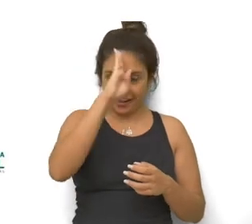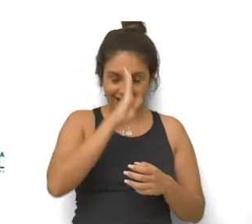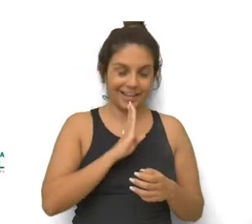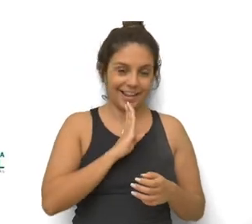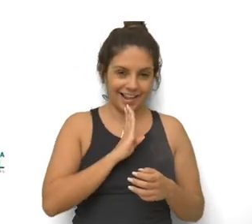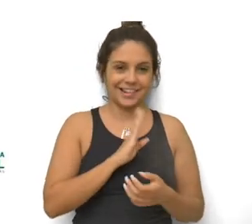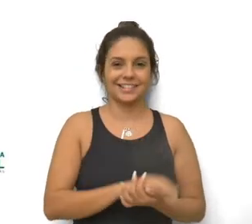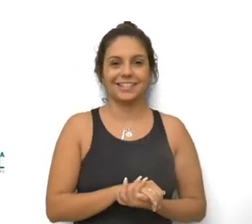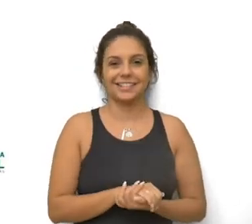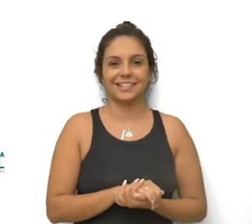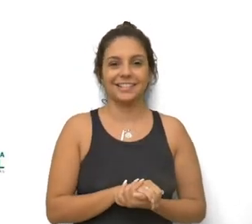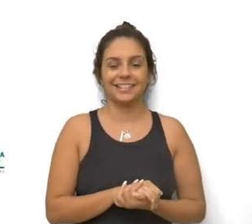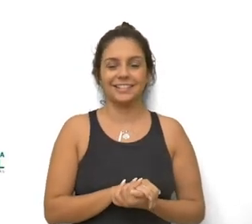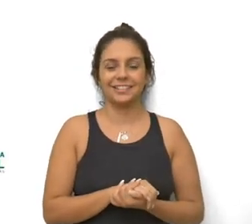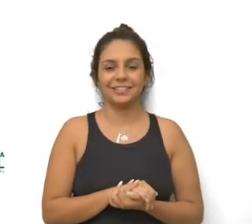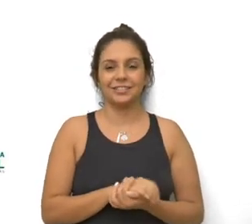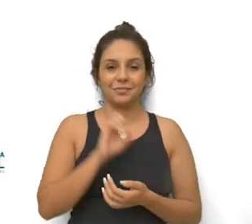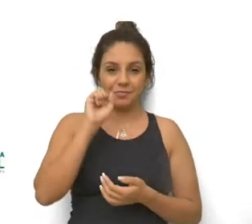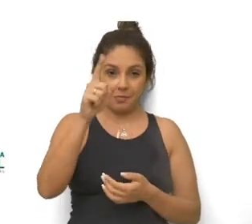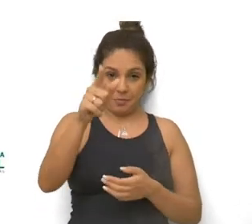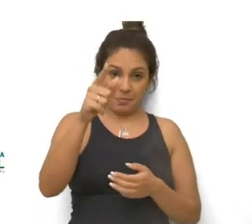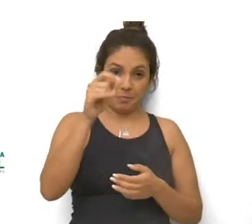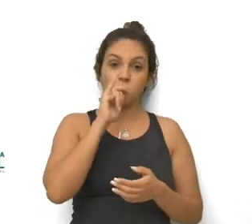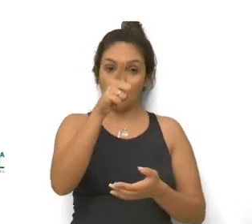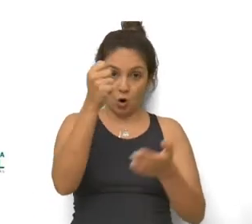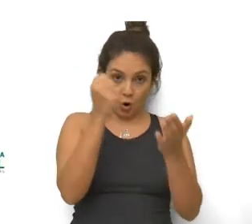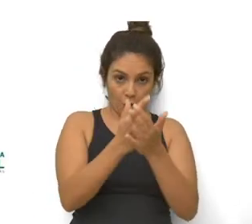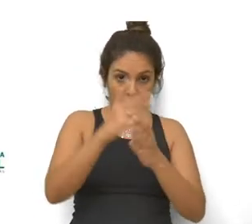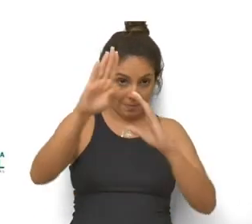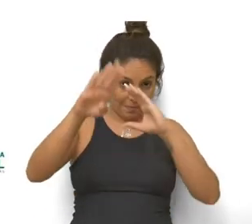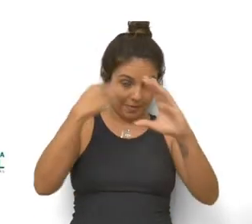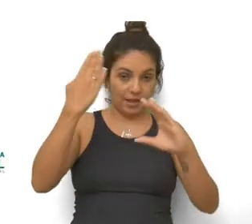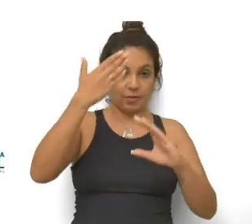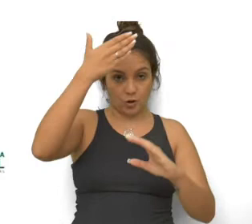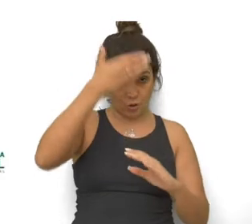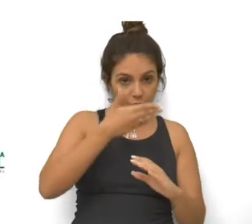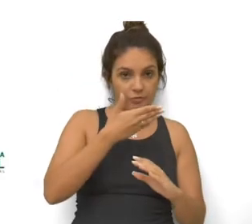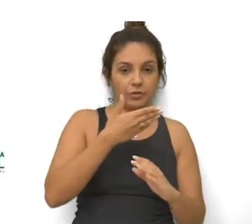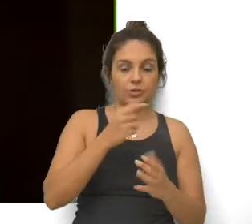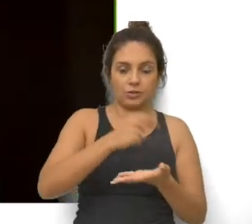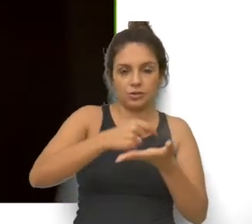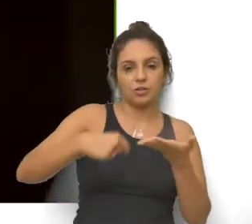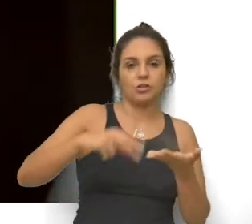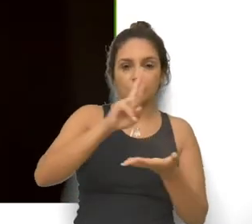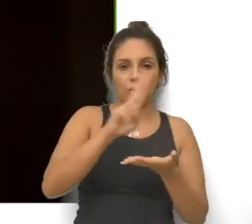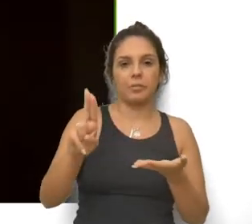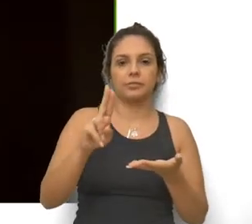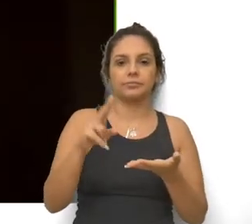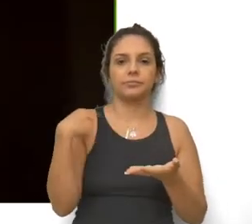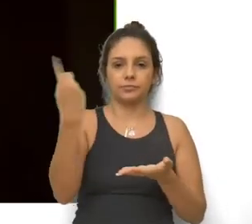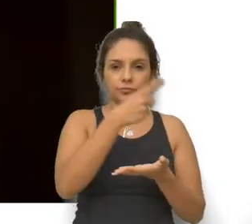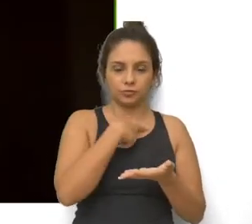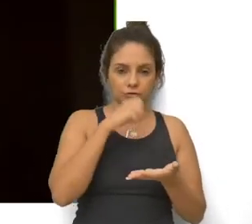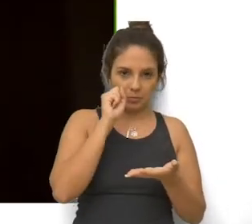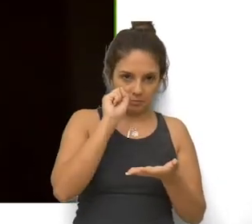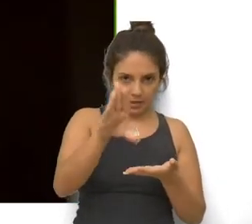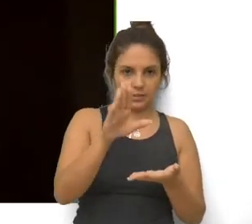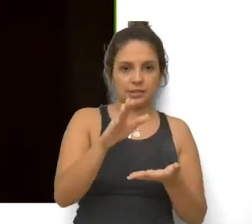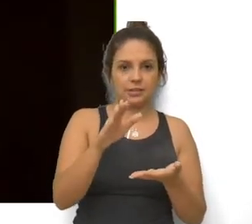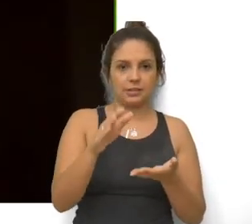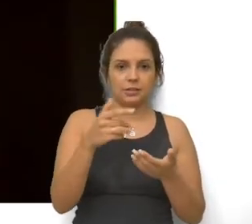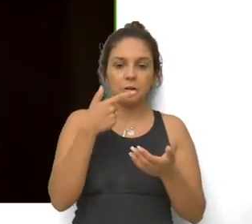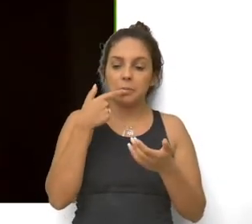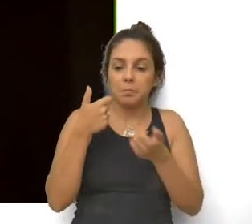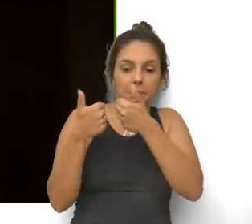manda o comprovante para mim, o nome para autógrafo, tudo isso. E a Regina e a Marta, a gente mora